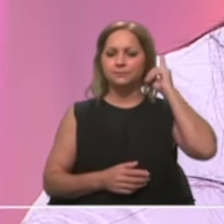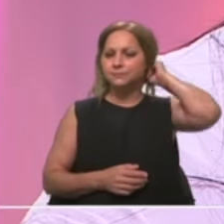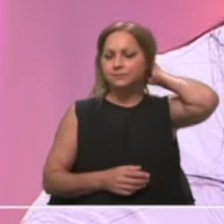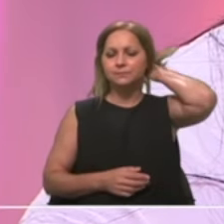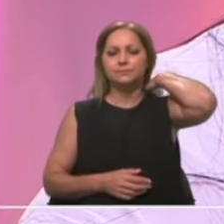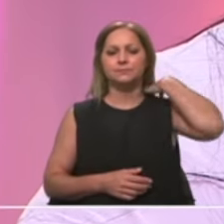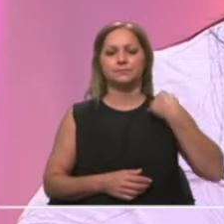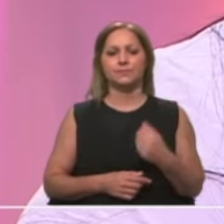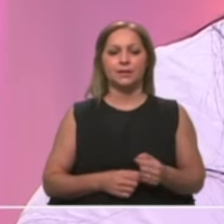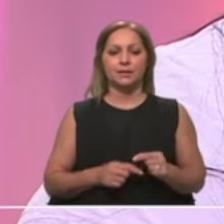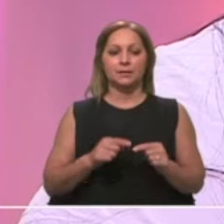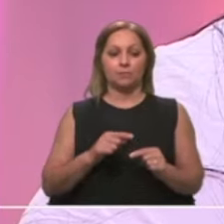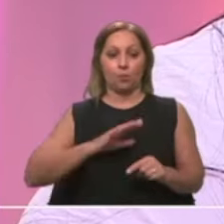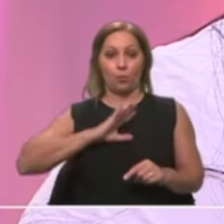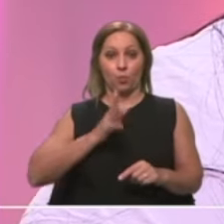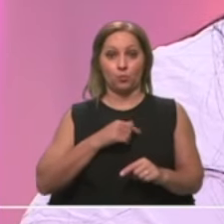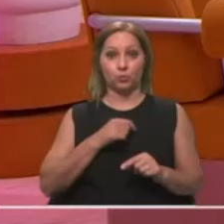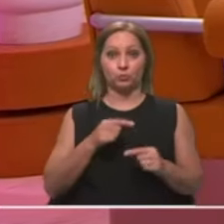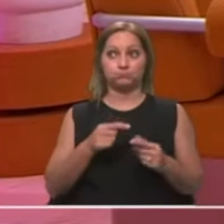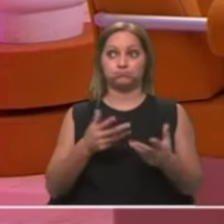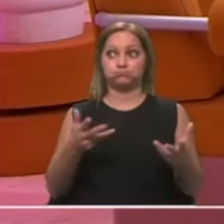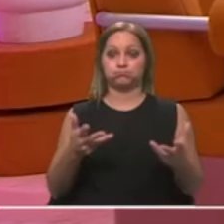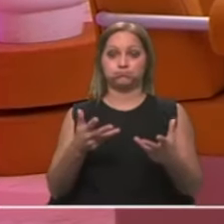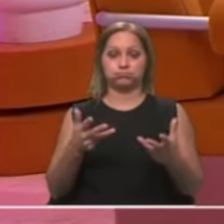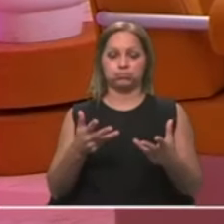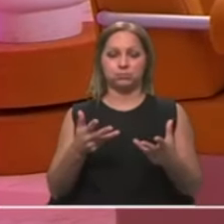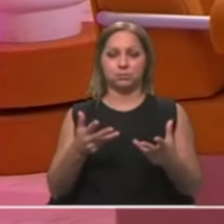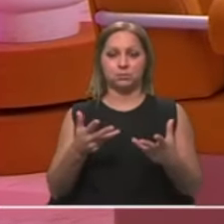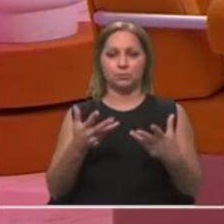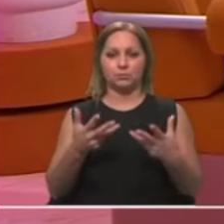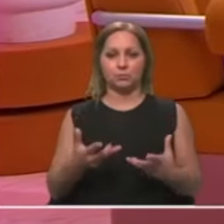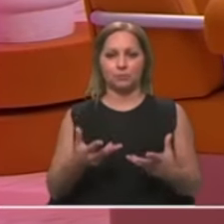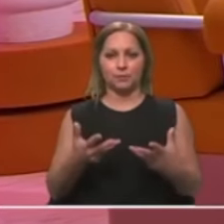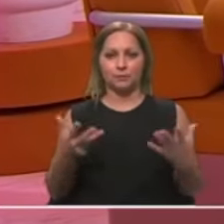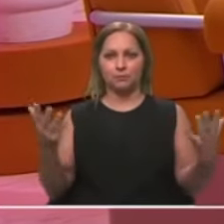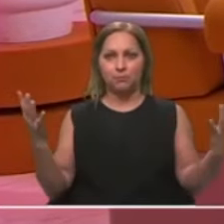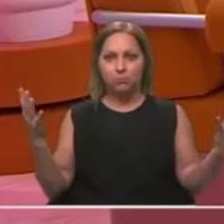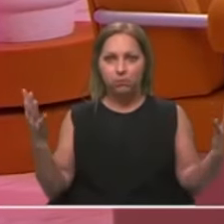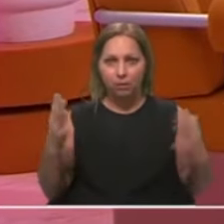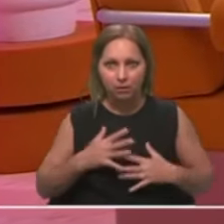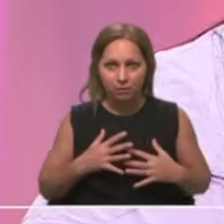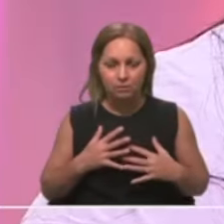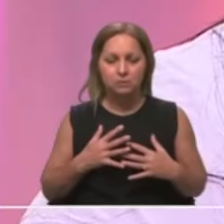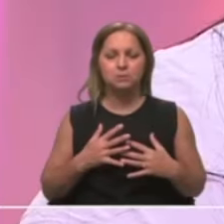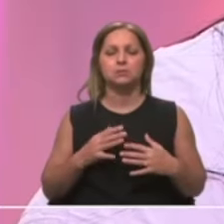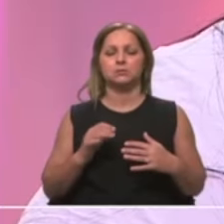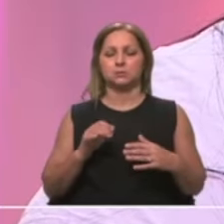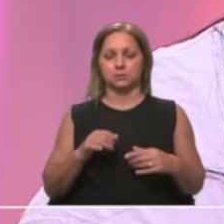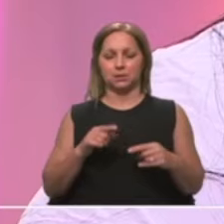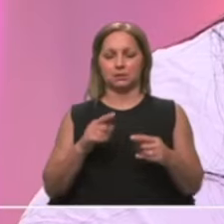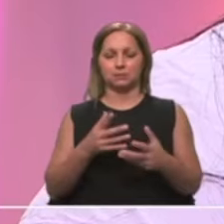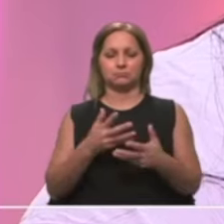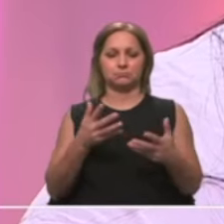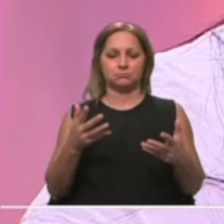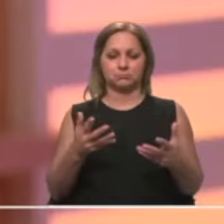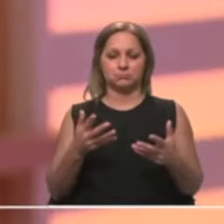Karina... Portanto, o mundo estava aqui, é aquela sensação de que começa a ruir tudo, não é? Exatamente. E depois espera-se de